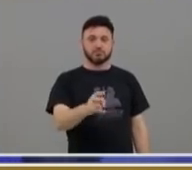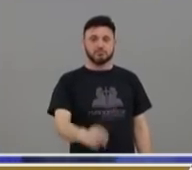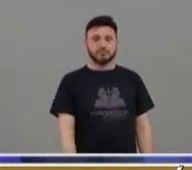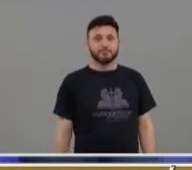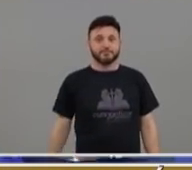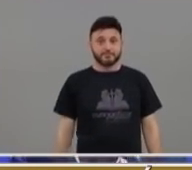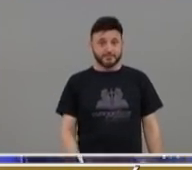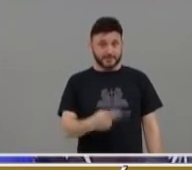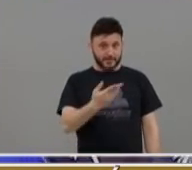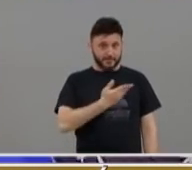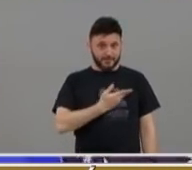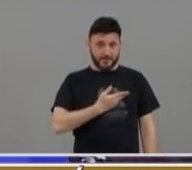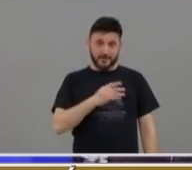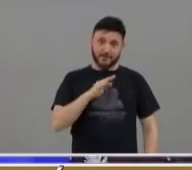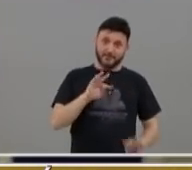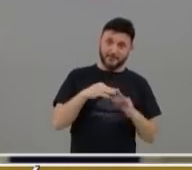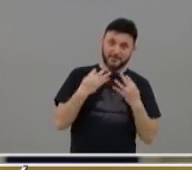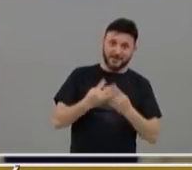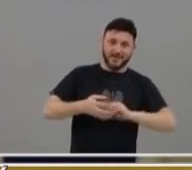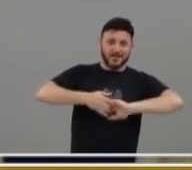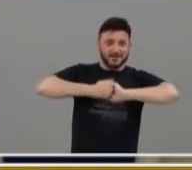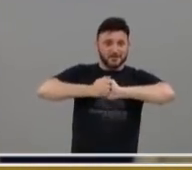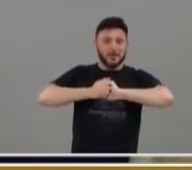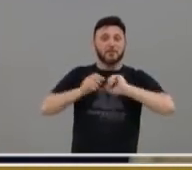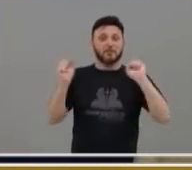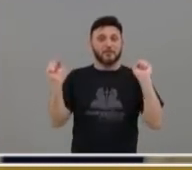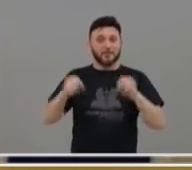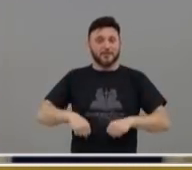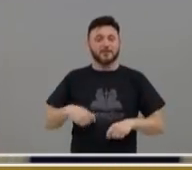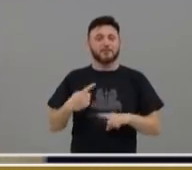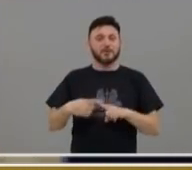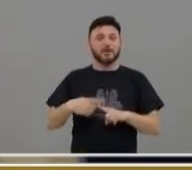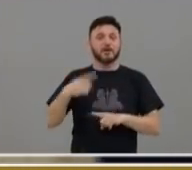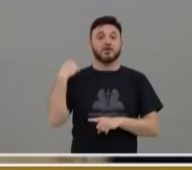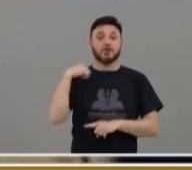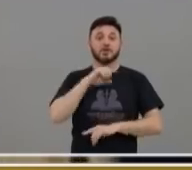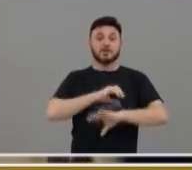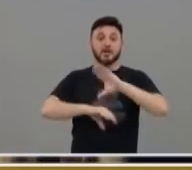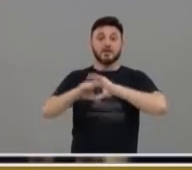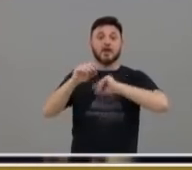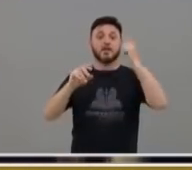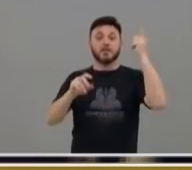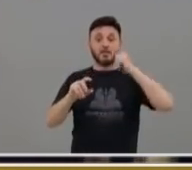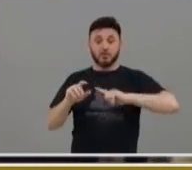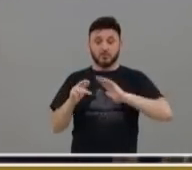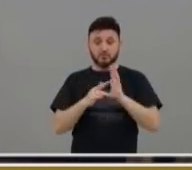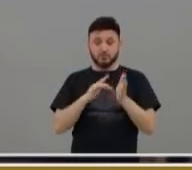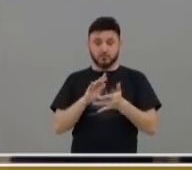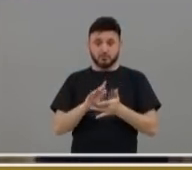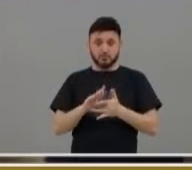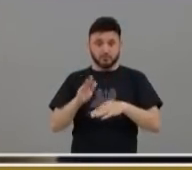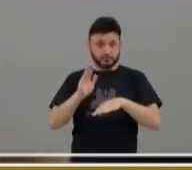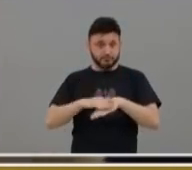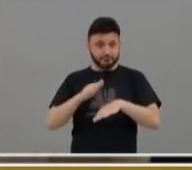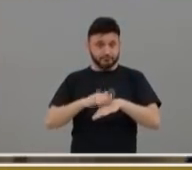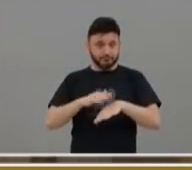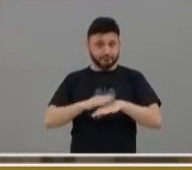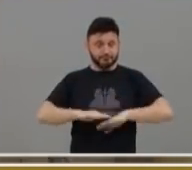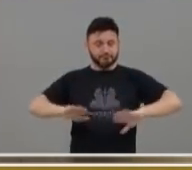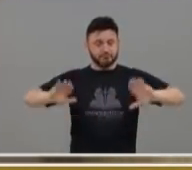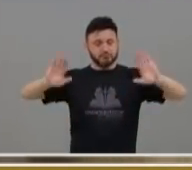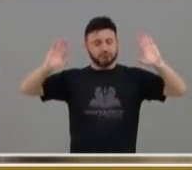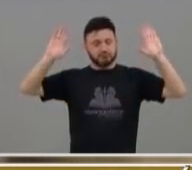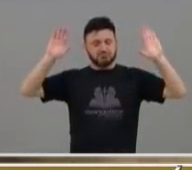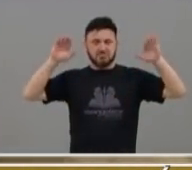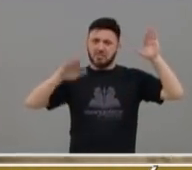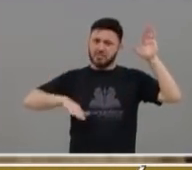Do teu irmão, porque nós vamos cantar mais uma vez que Ele é Jesus, e ergue lá em cima. Talvez ele é